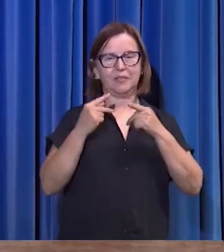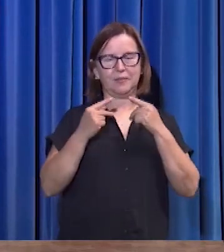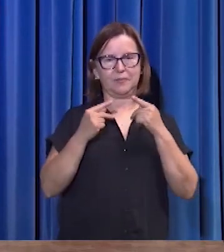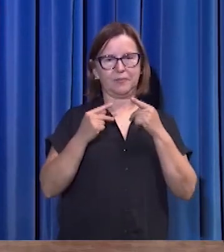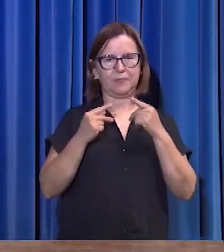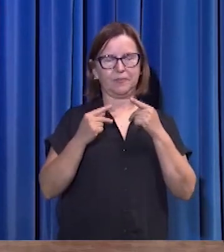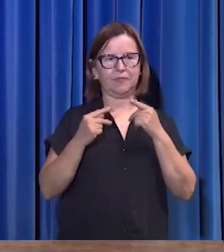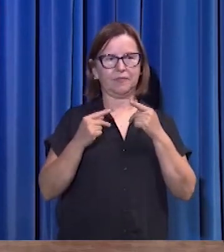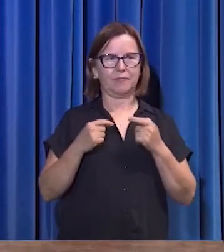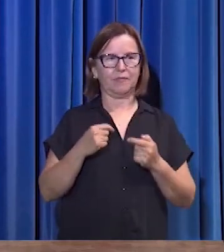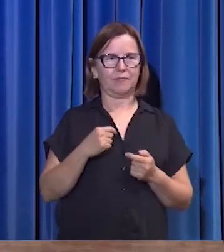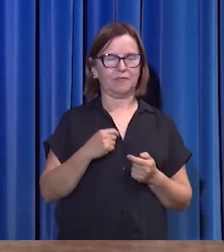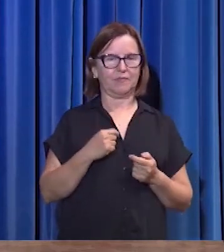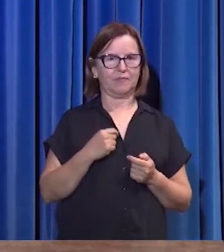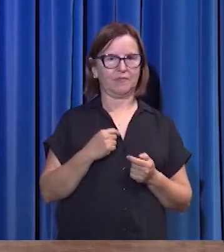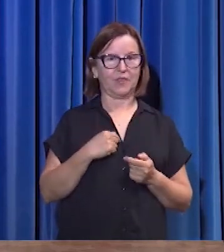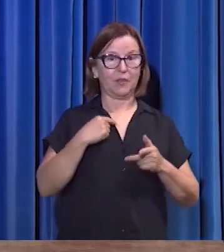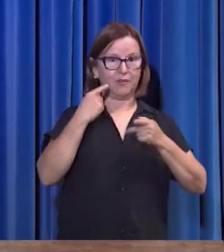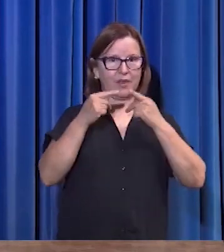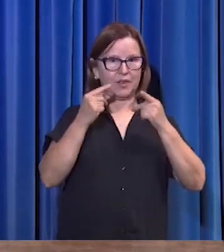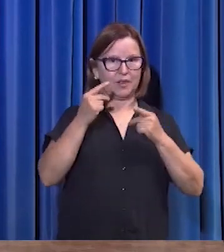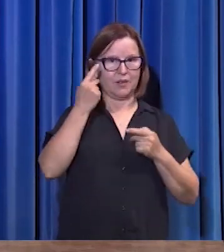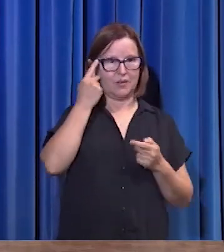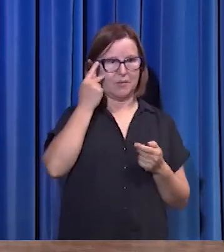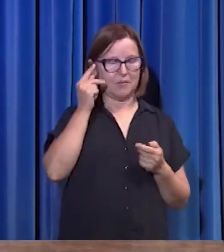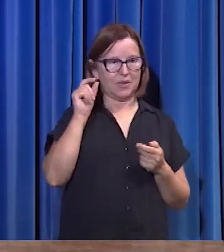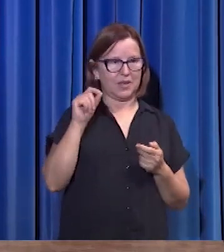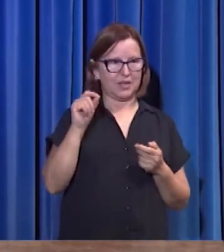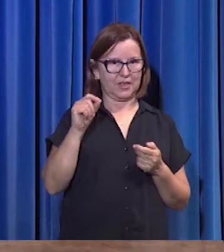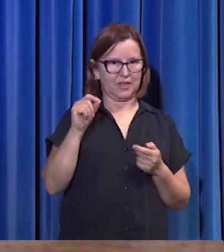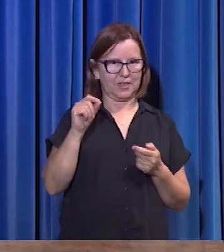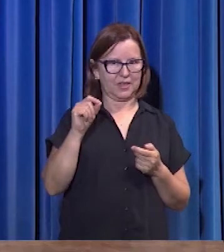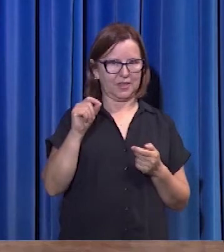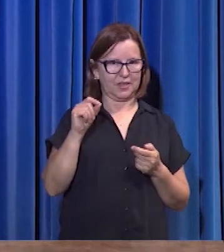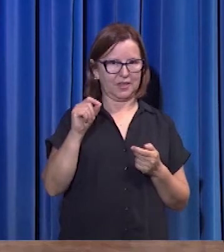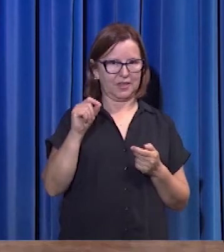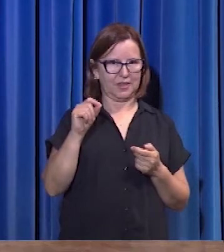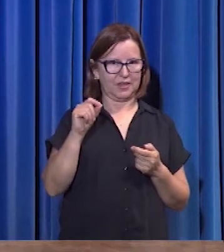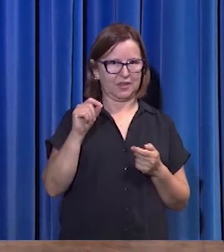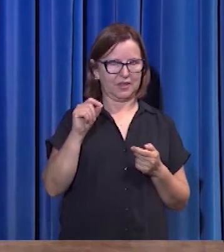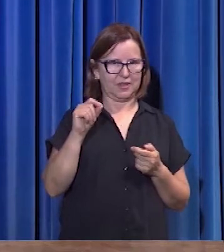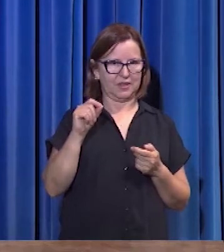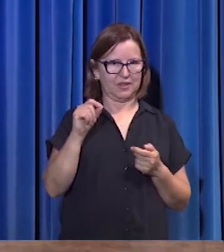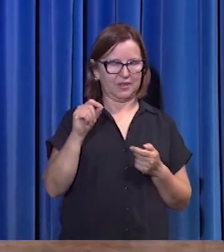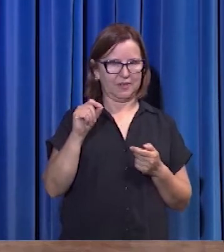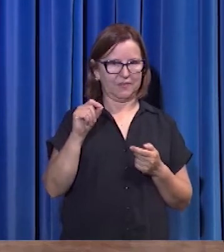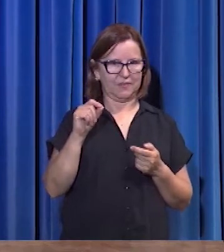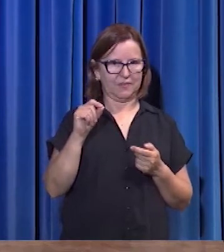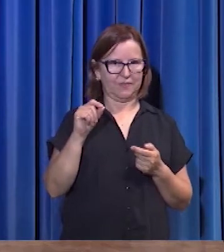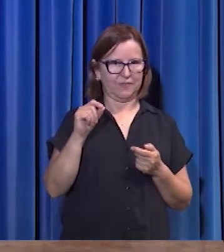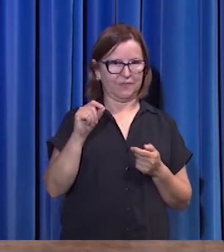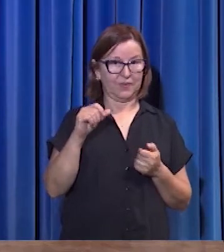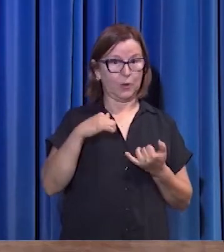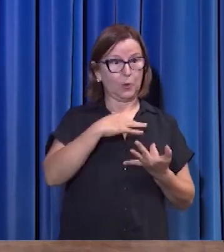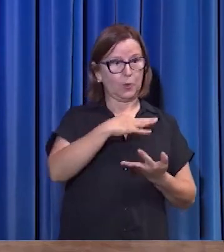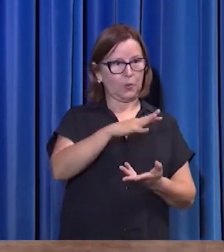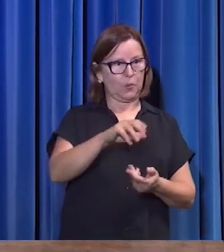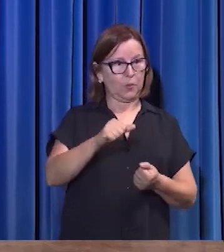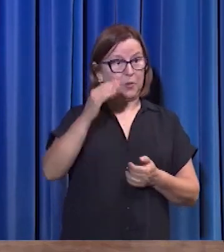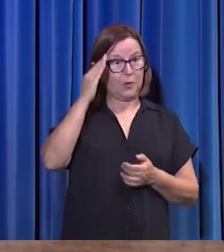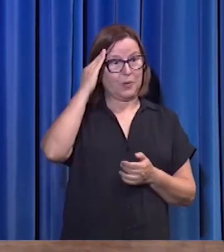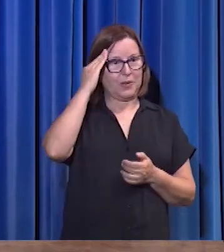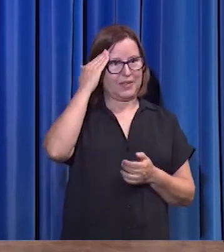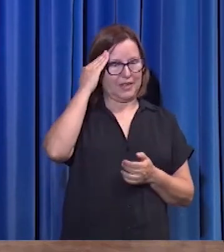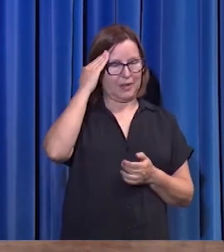estou falando para que, assim procedo para que o mundo